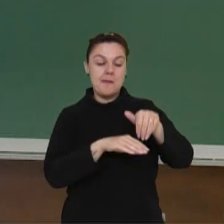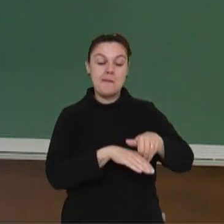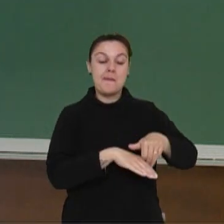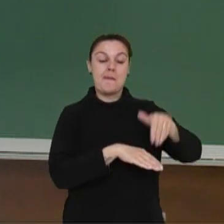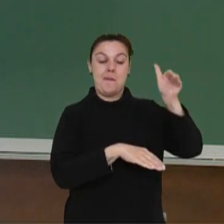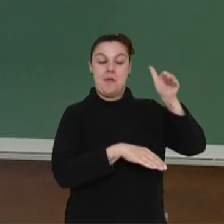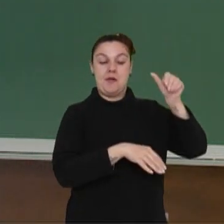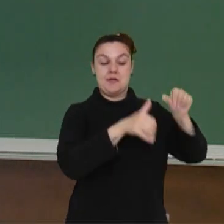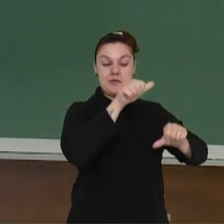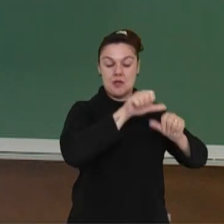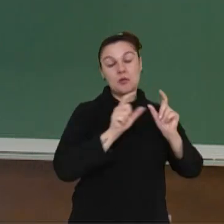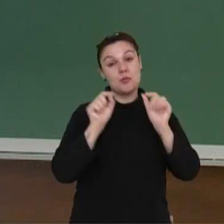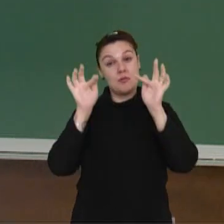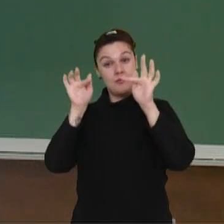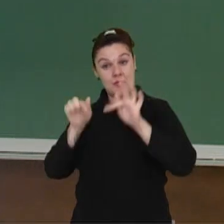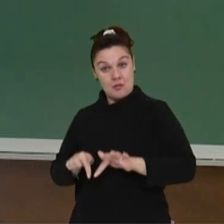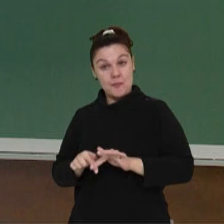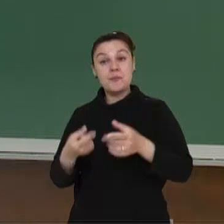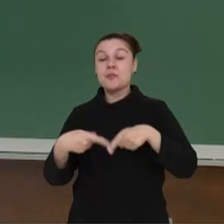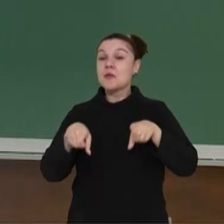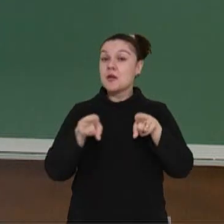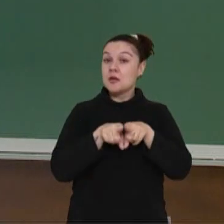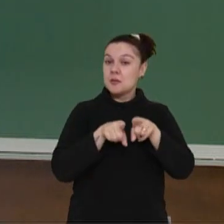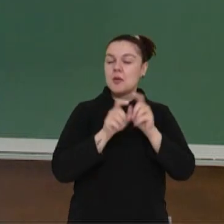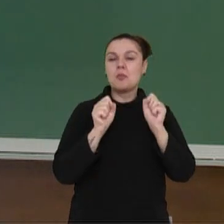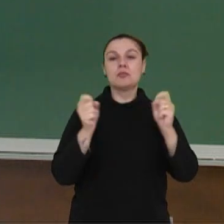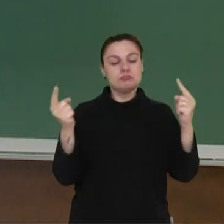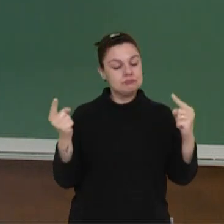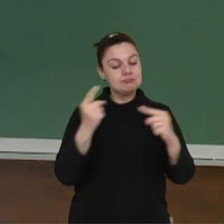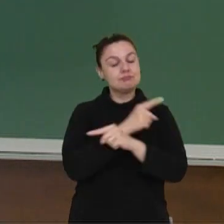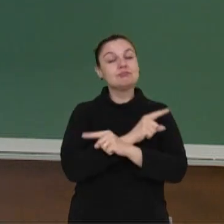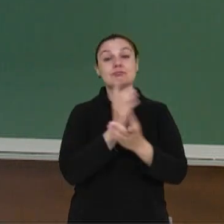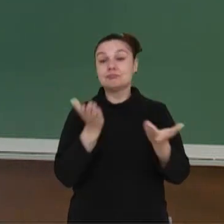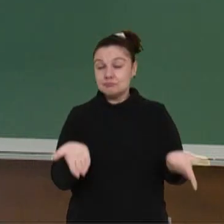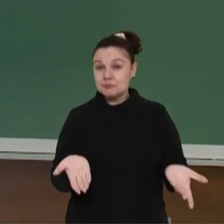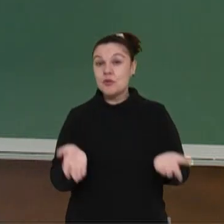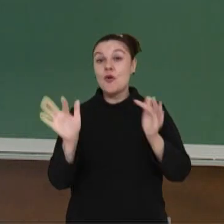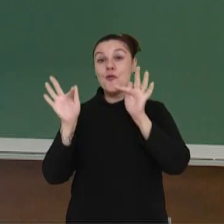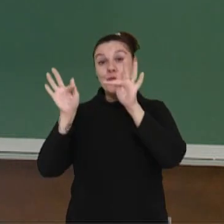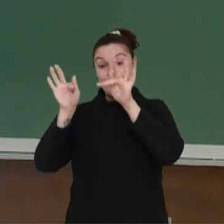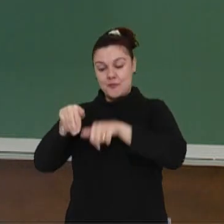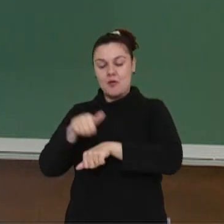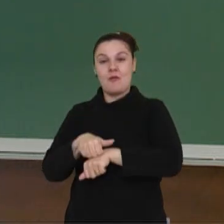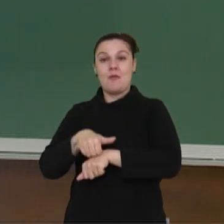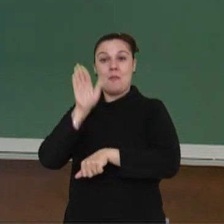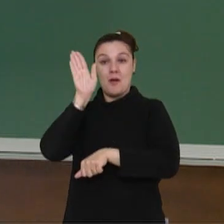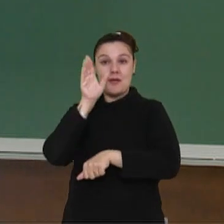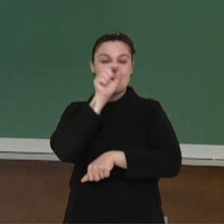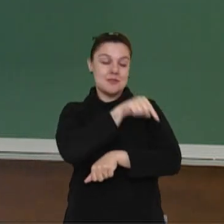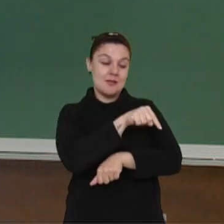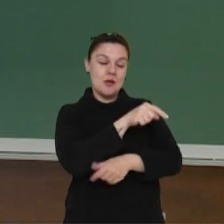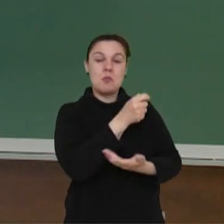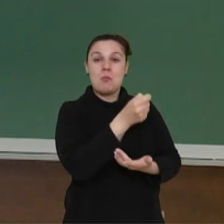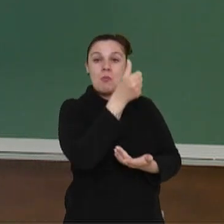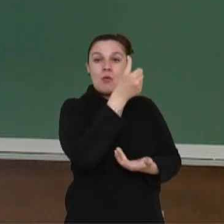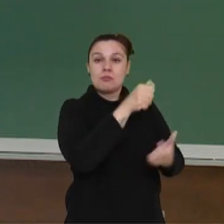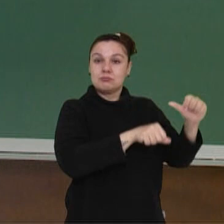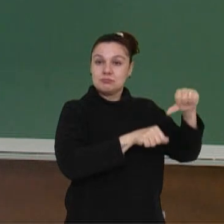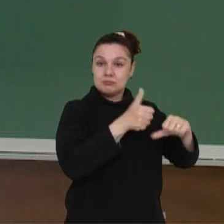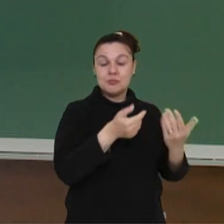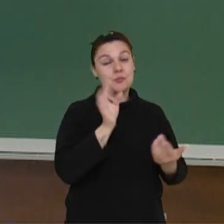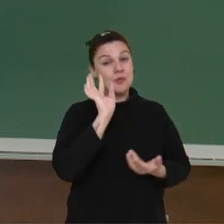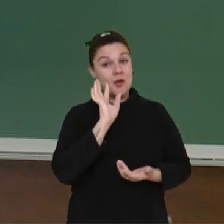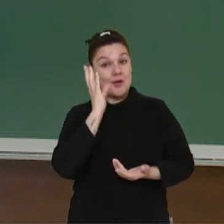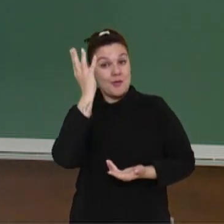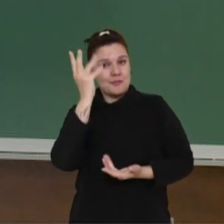mais reagente do que produto e também posso ter uma situação onde eu tenho mais produto do que reagente. O que